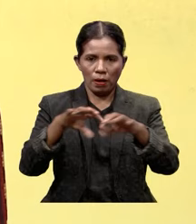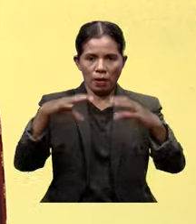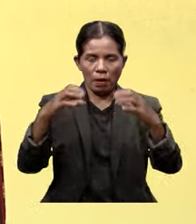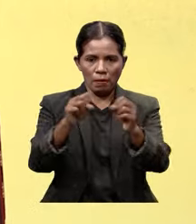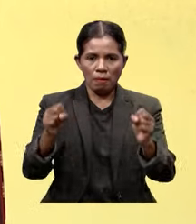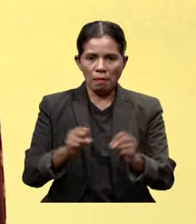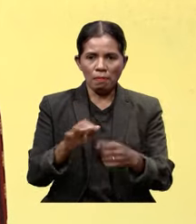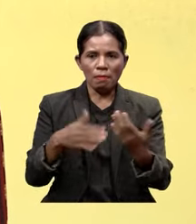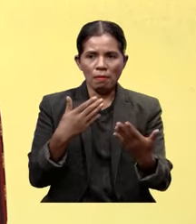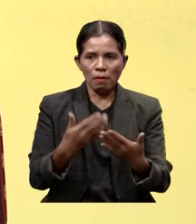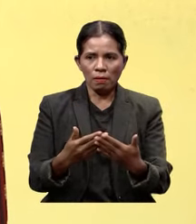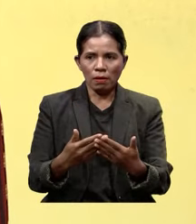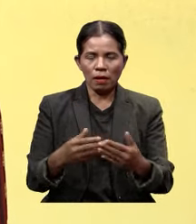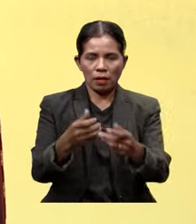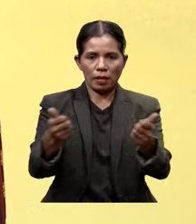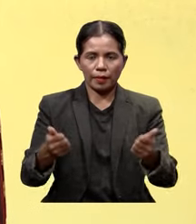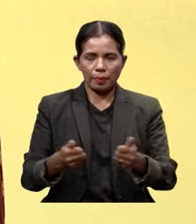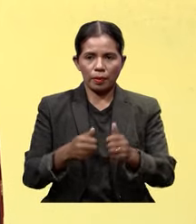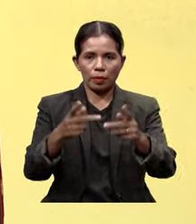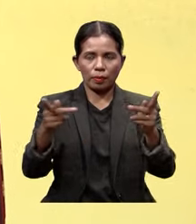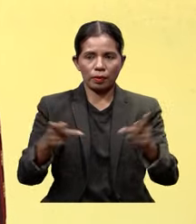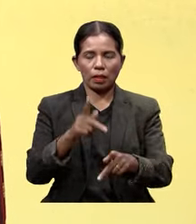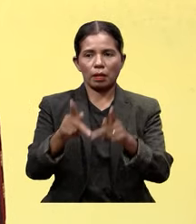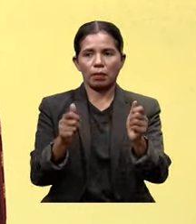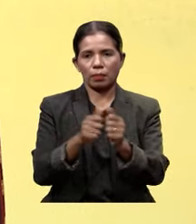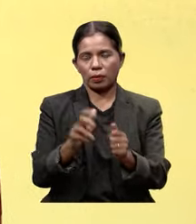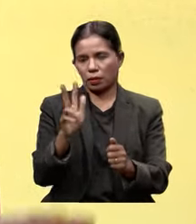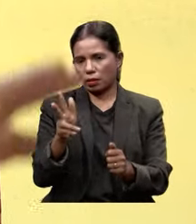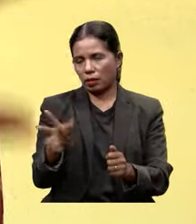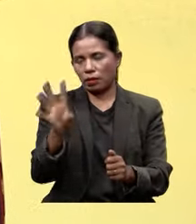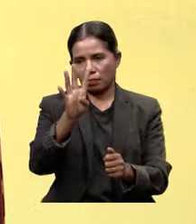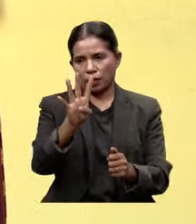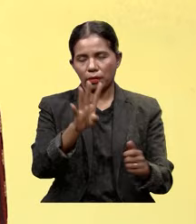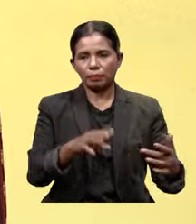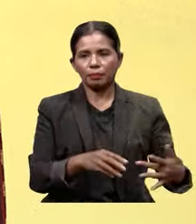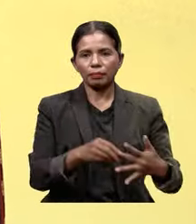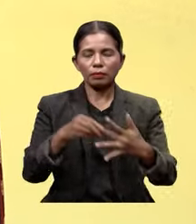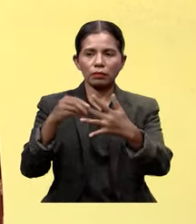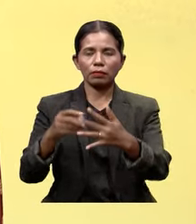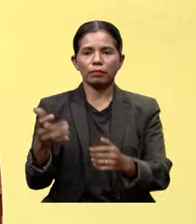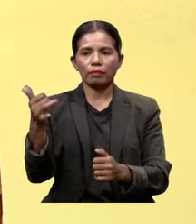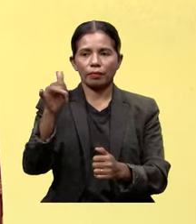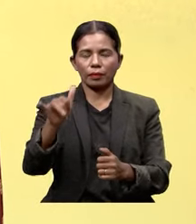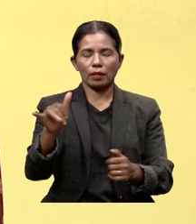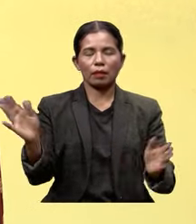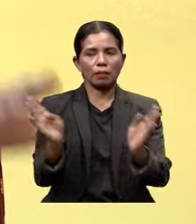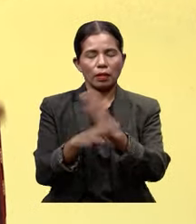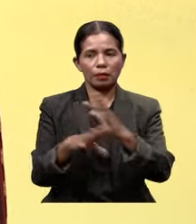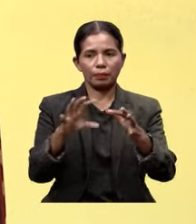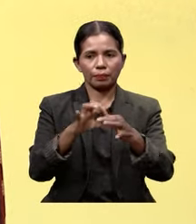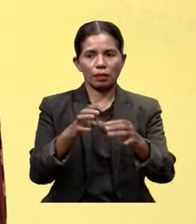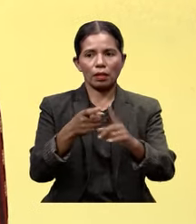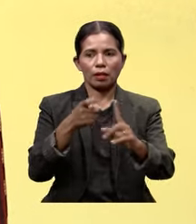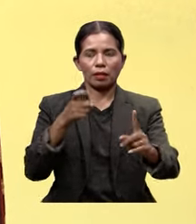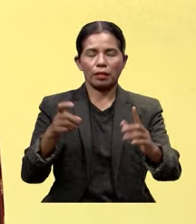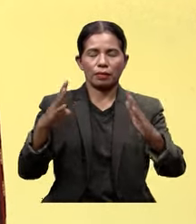suco, o membro assembleia posto, é matou no Loresin Hat, eu leu. Sira nebe makasai membro, ne mai husi